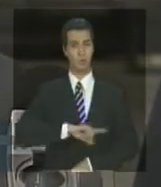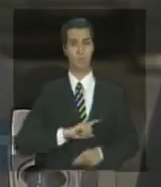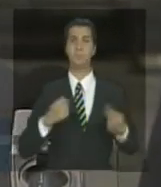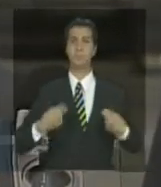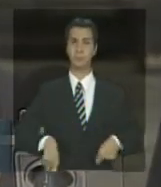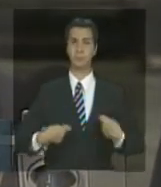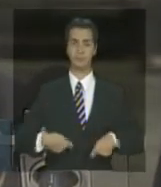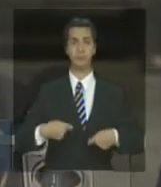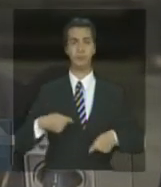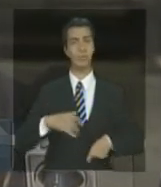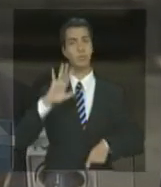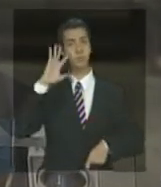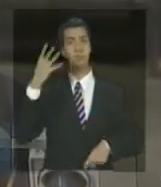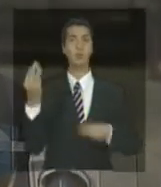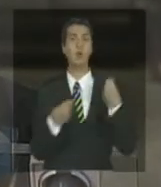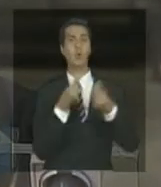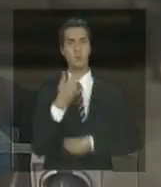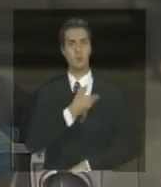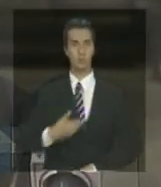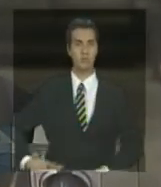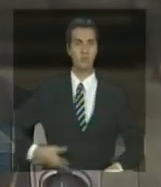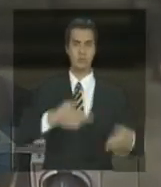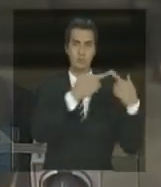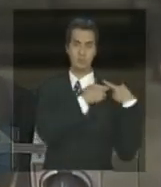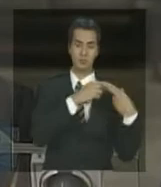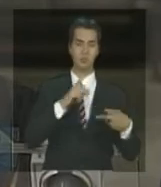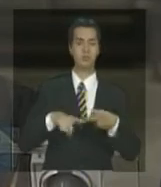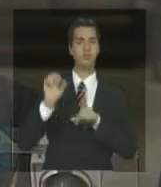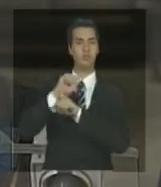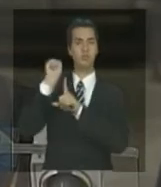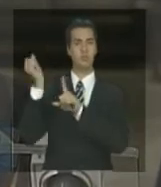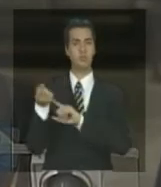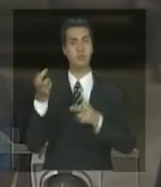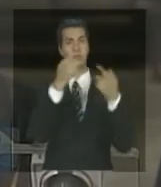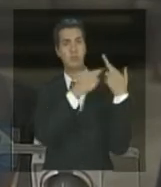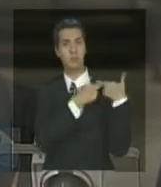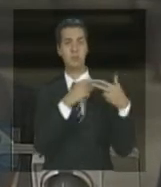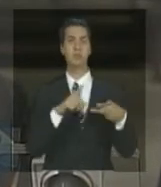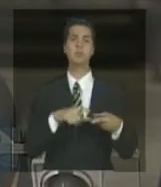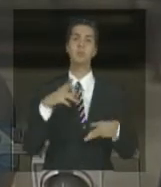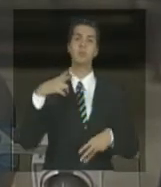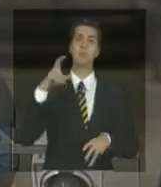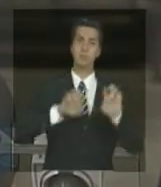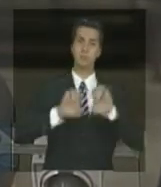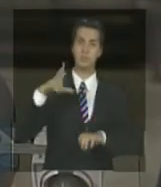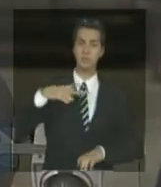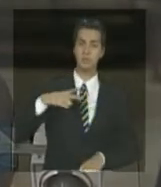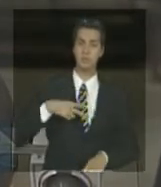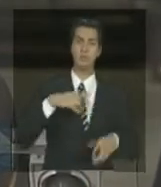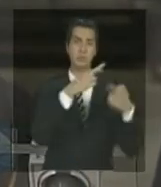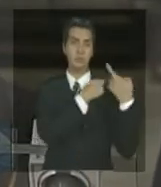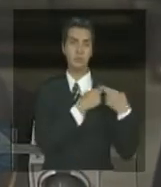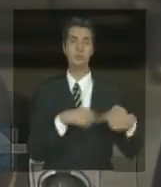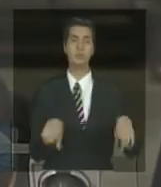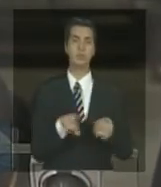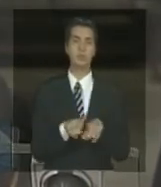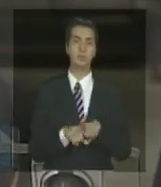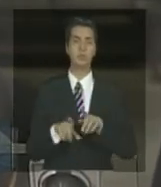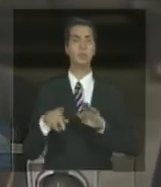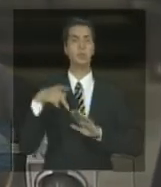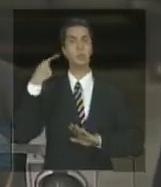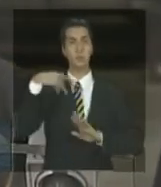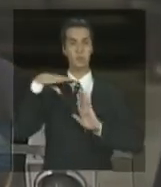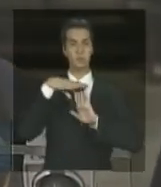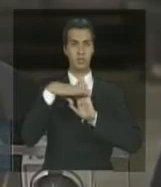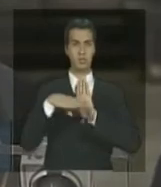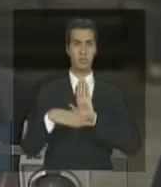do Estado, o papel da sociedade civil, o papel do setor privado, o papel da política, né? Como é